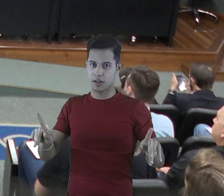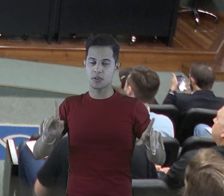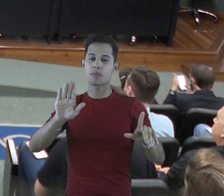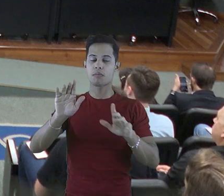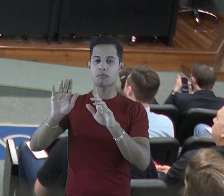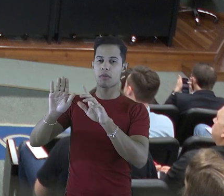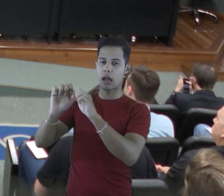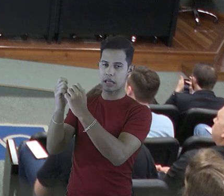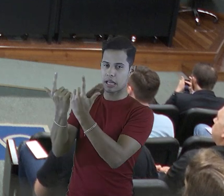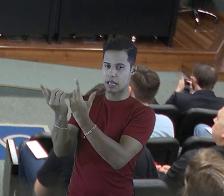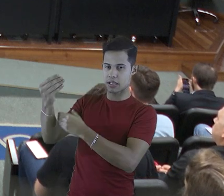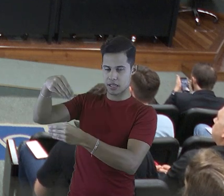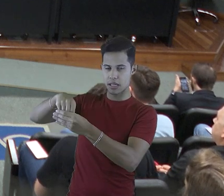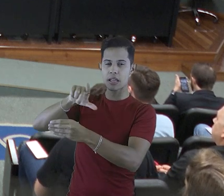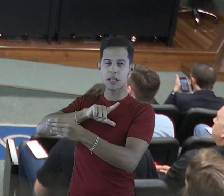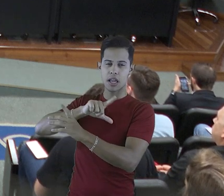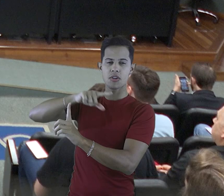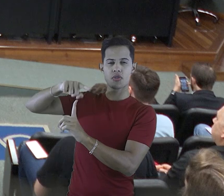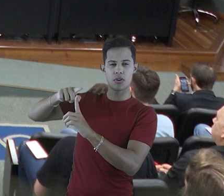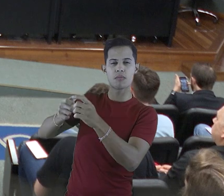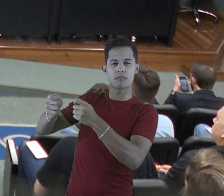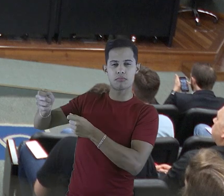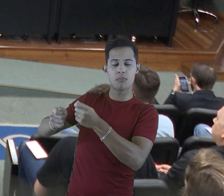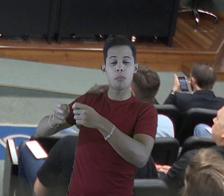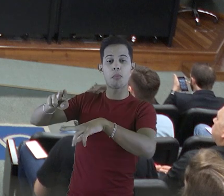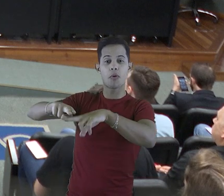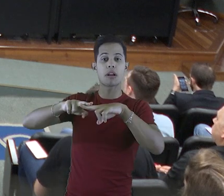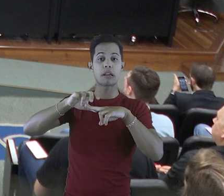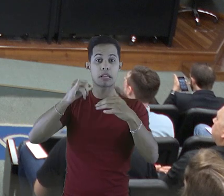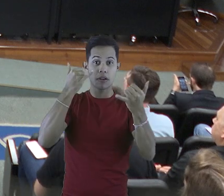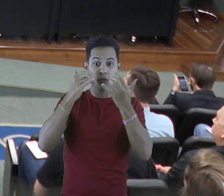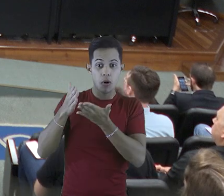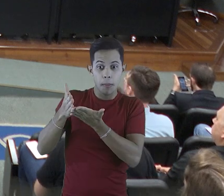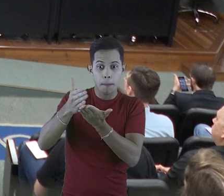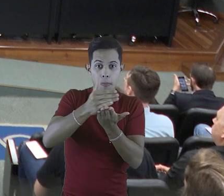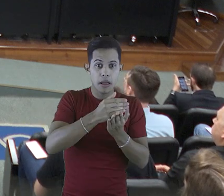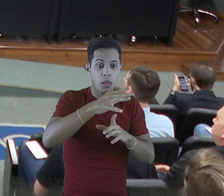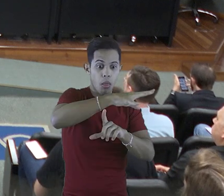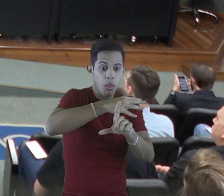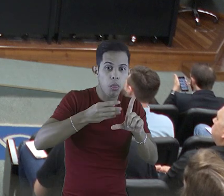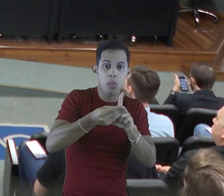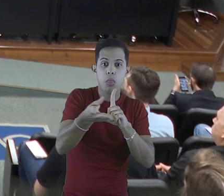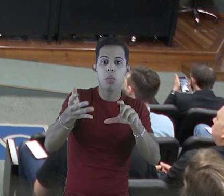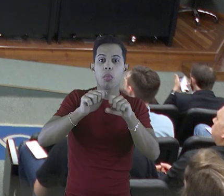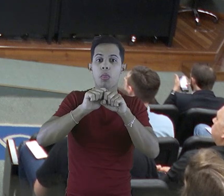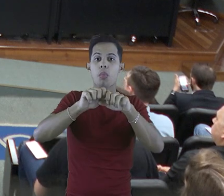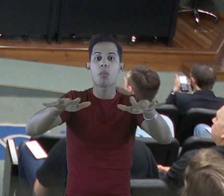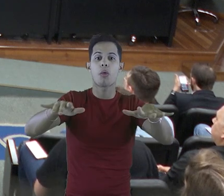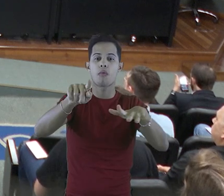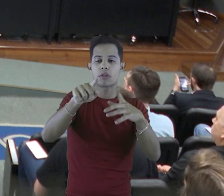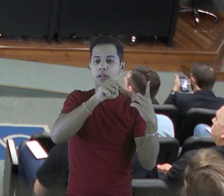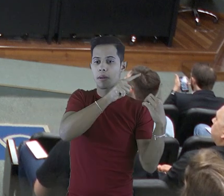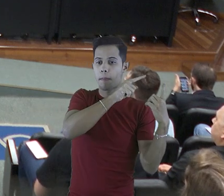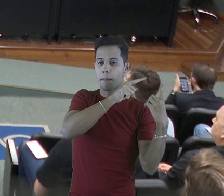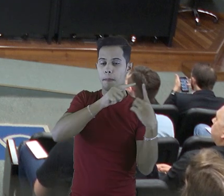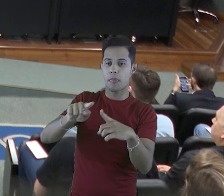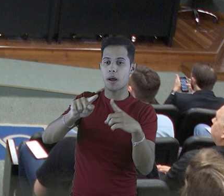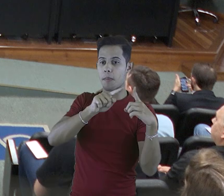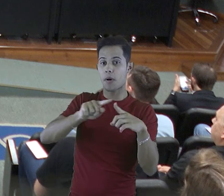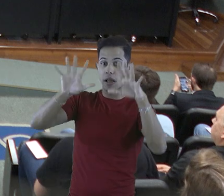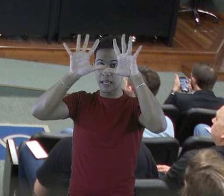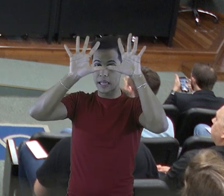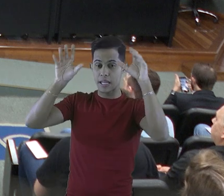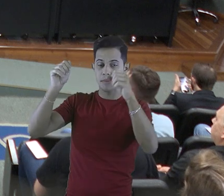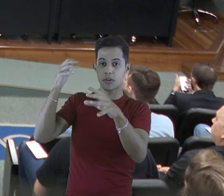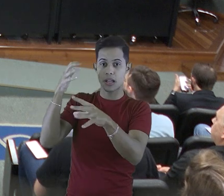exerce funções típicas de controle. Ela responde. É por isso. Por exemplo, se um dado vazar do Tribunal de Contas aqui, você não vai entrar com a ação contra o Tribunal de